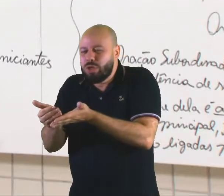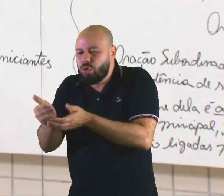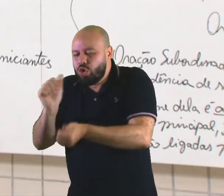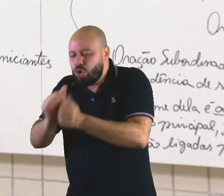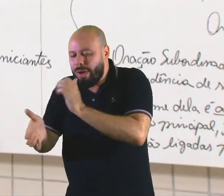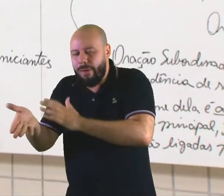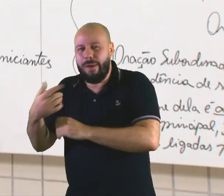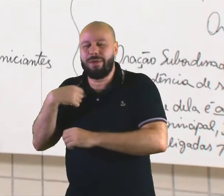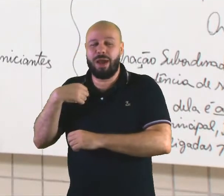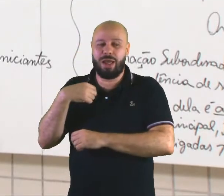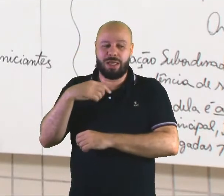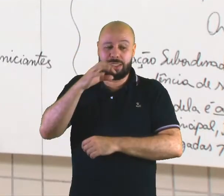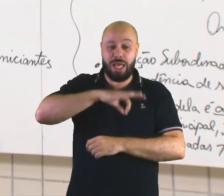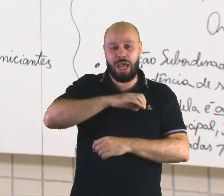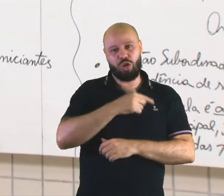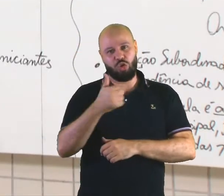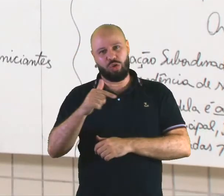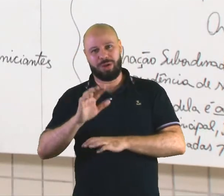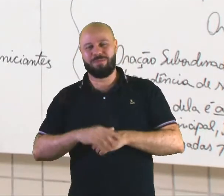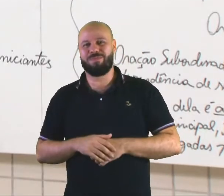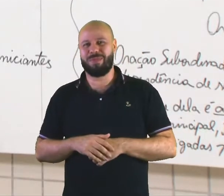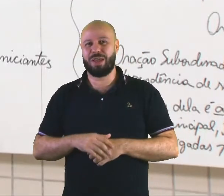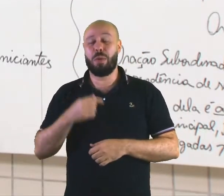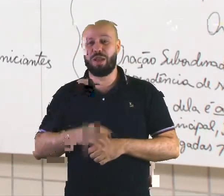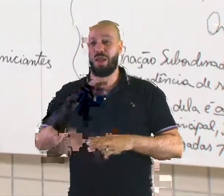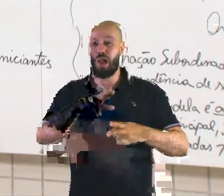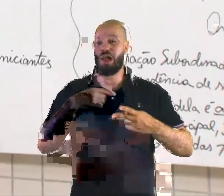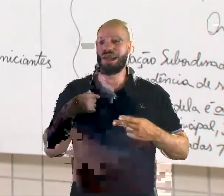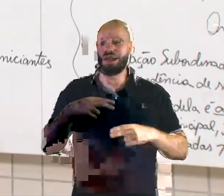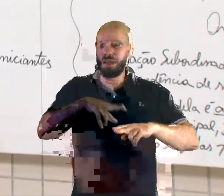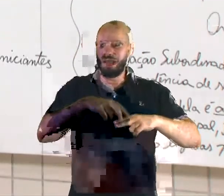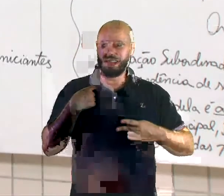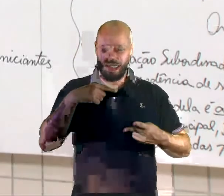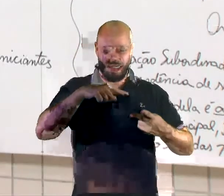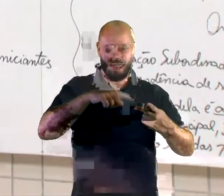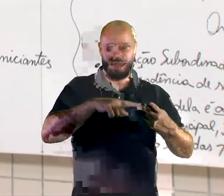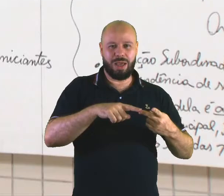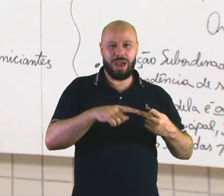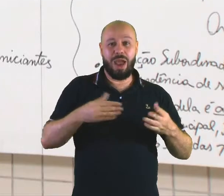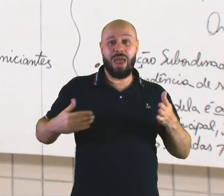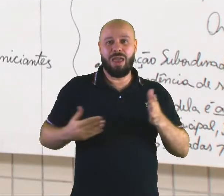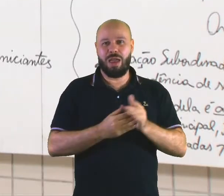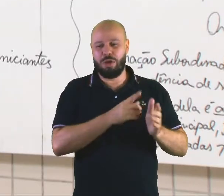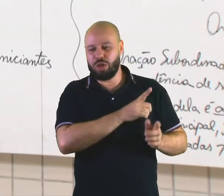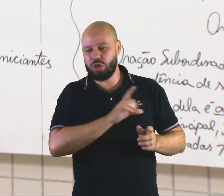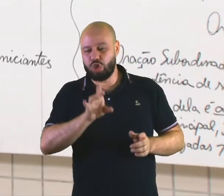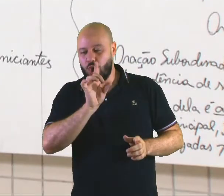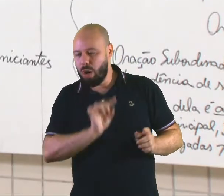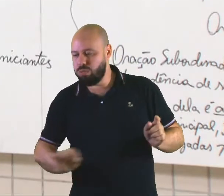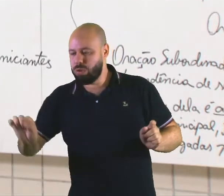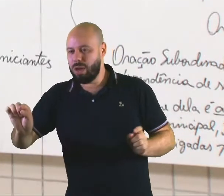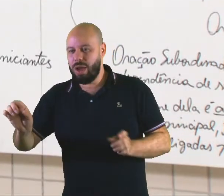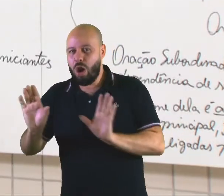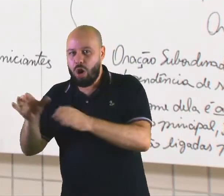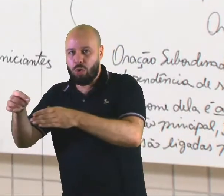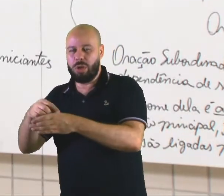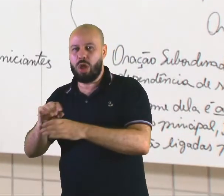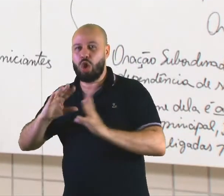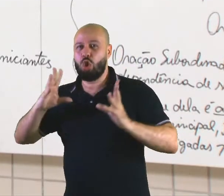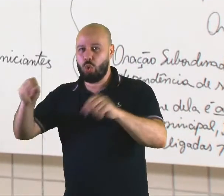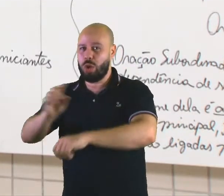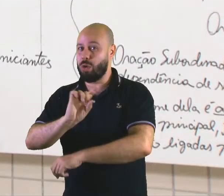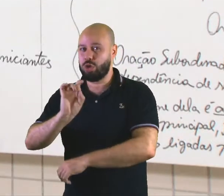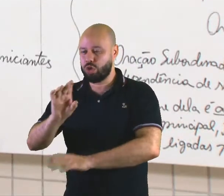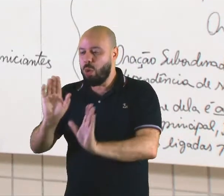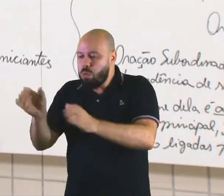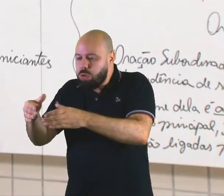principal da subordinada, quando ela for restritiva, ela não vem entre vírgulas, diferente da explicativa. Então, é por